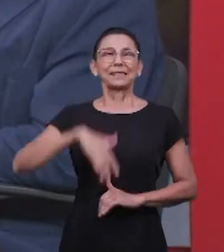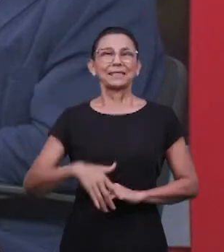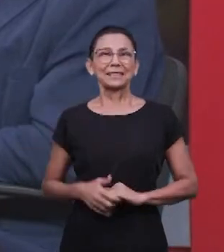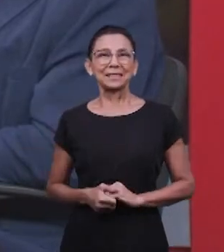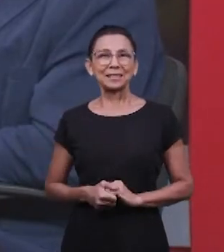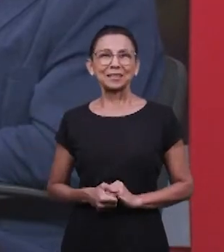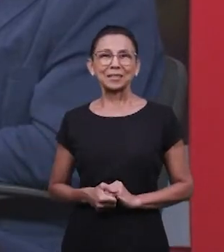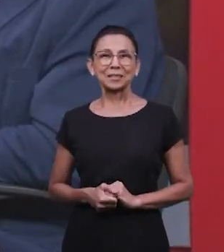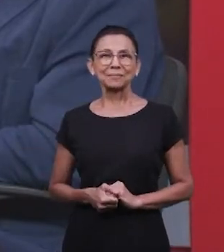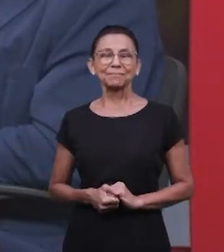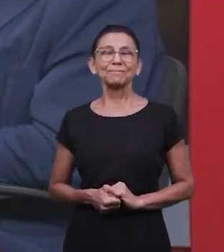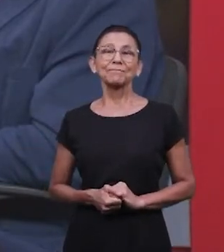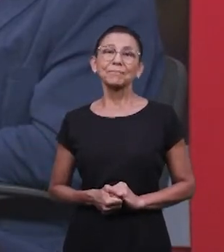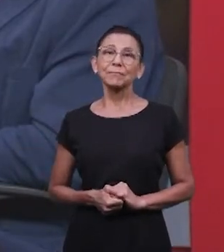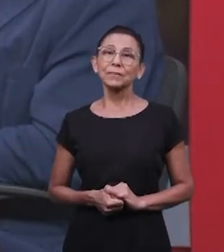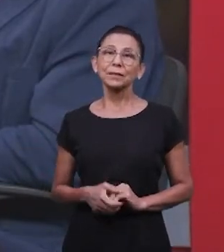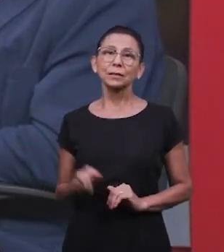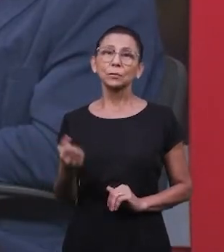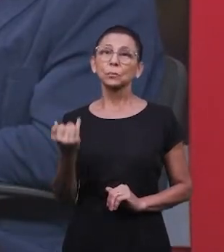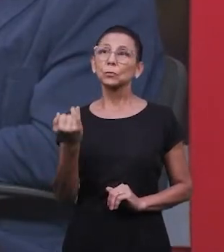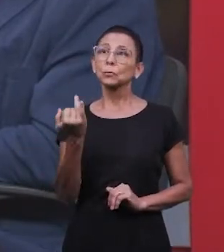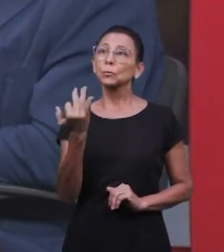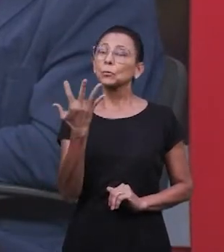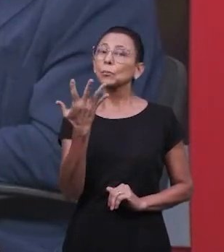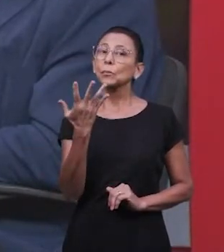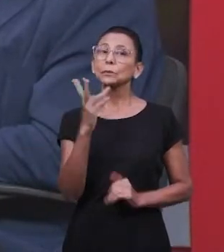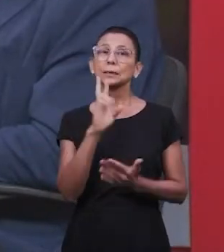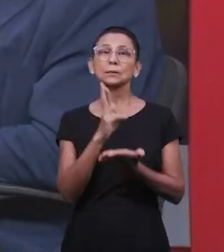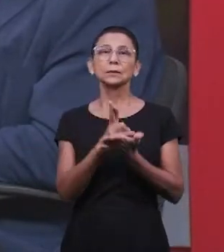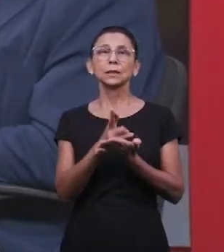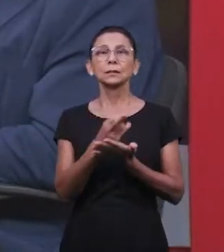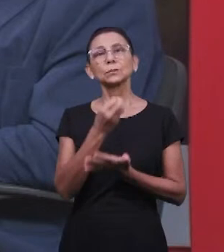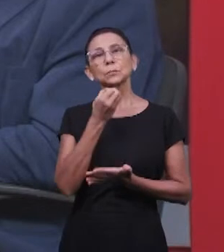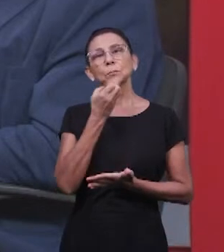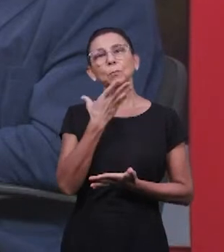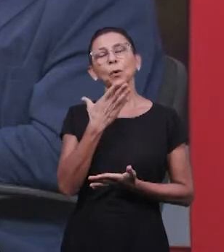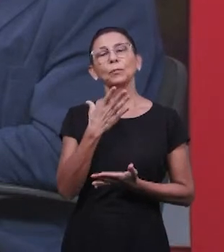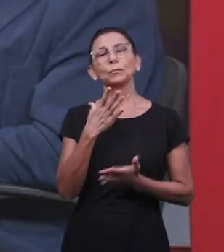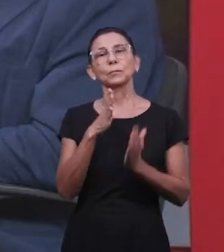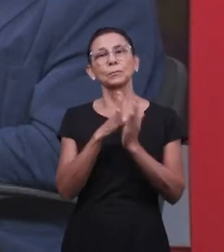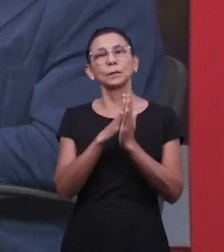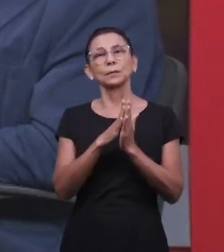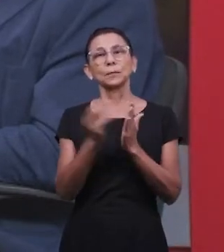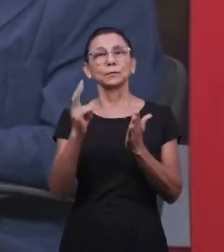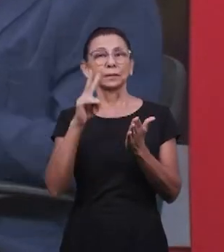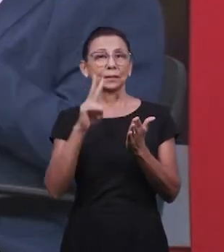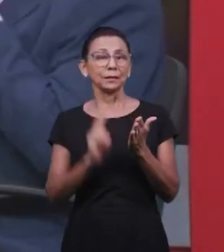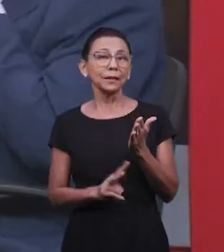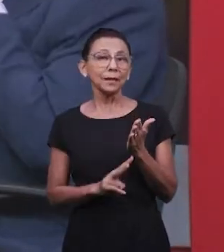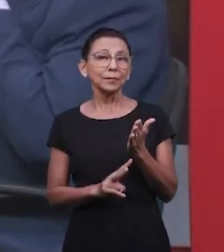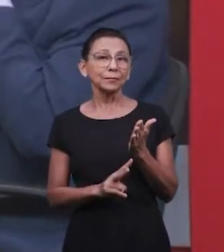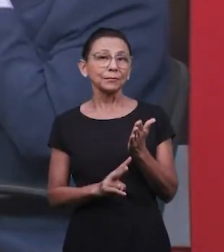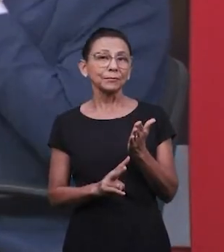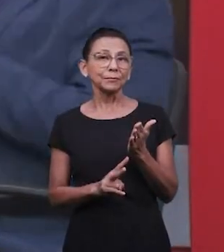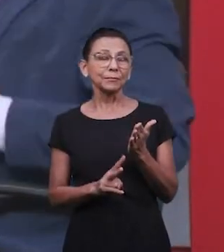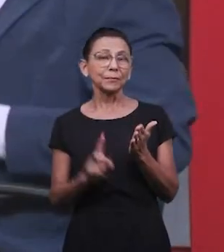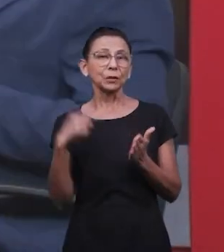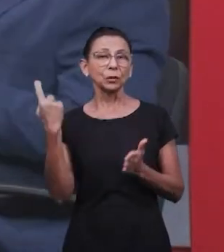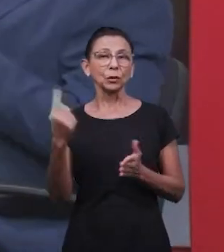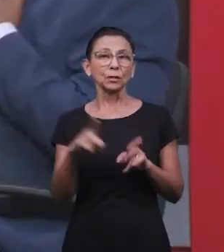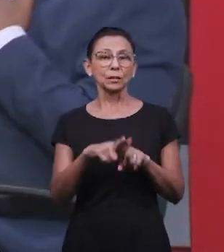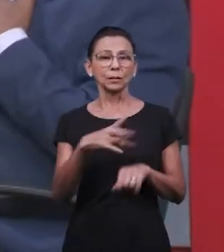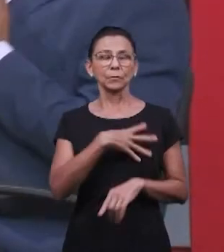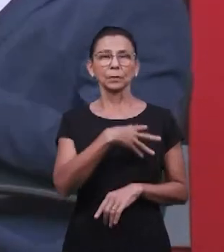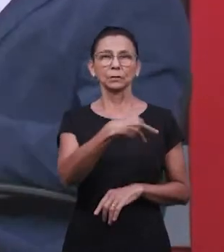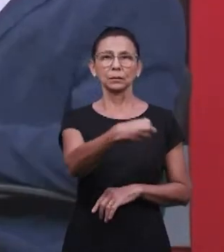tantos benefícios que a Bíblia traz para nós e para os nossos filhos. Então, temos visto que nesses